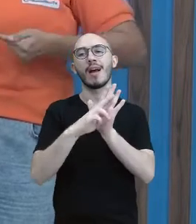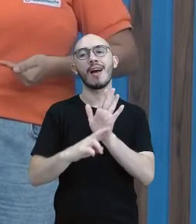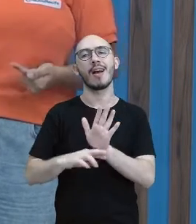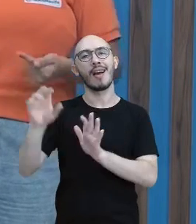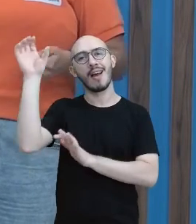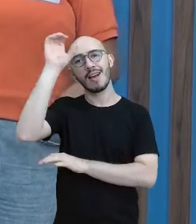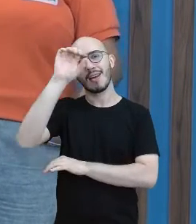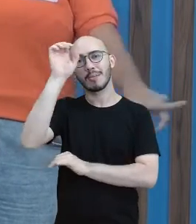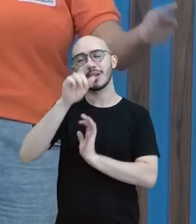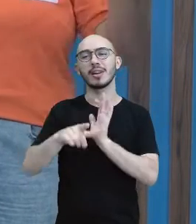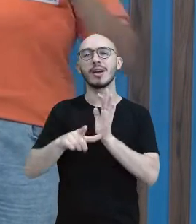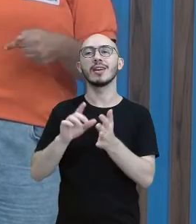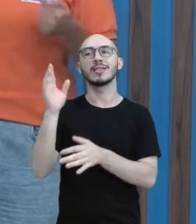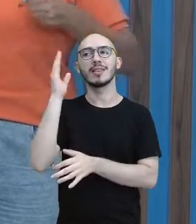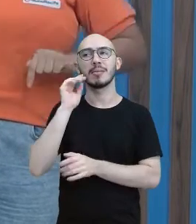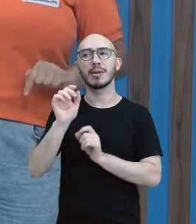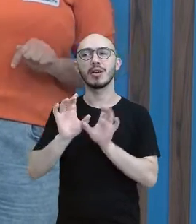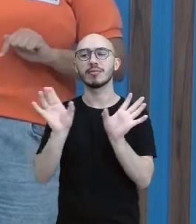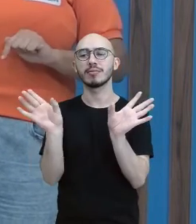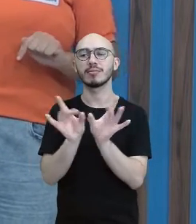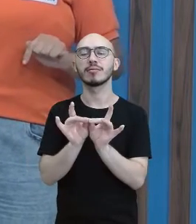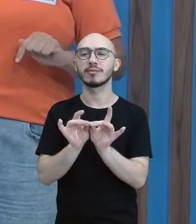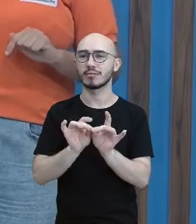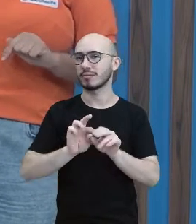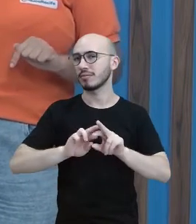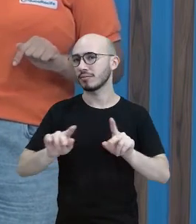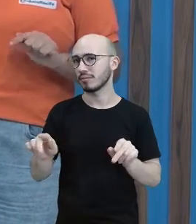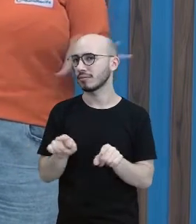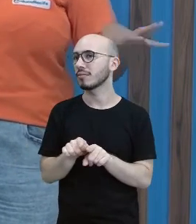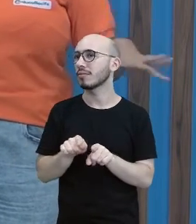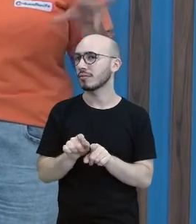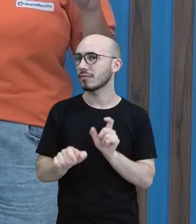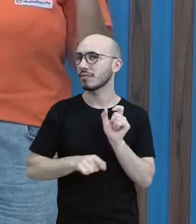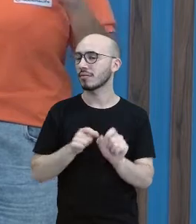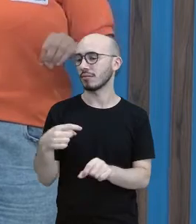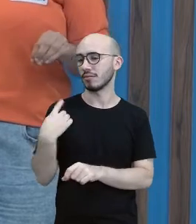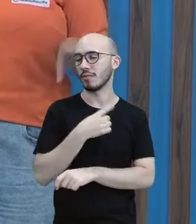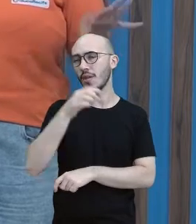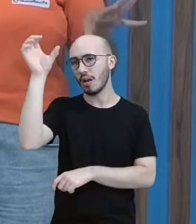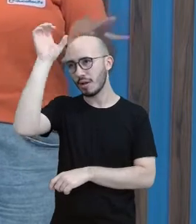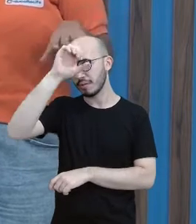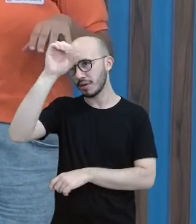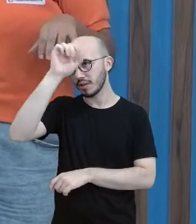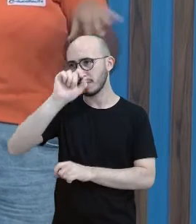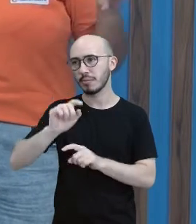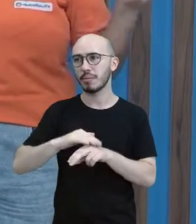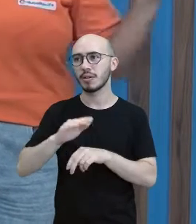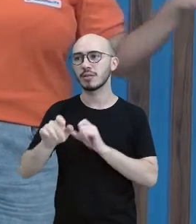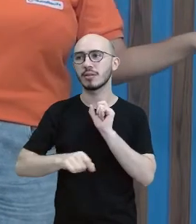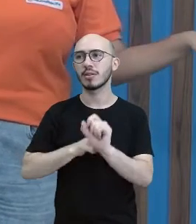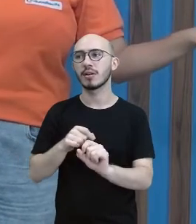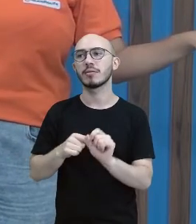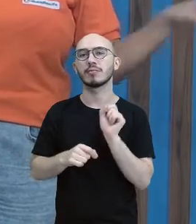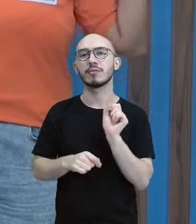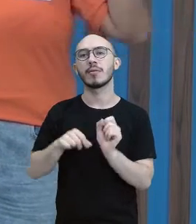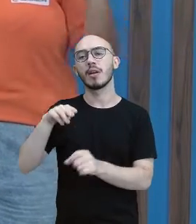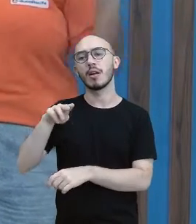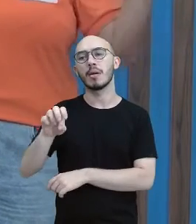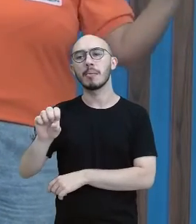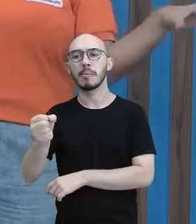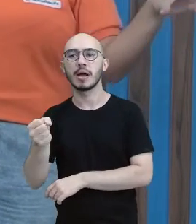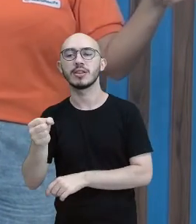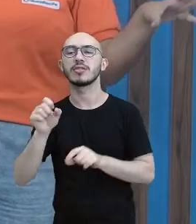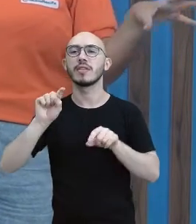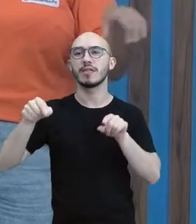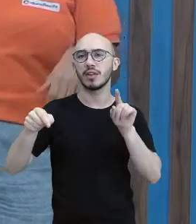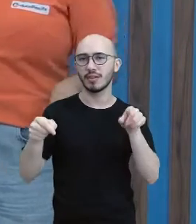gente saber o que é uma conjunção adversativa. Quando a gente aprende o mais, a gente já aprende assim, o mais entre vírgulas, o porém